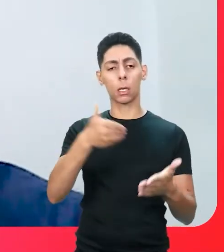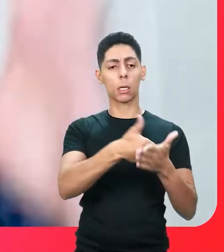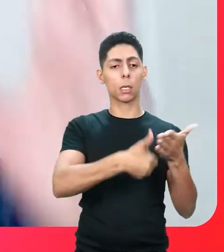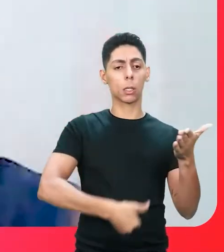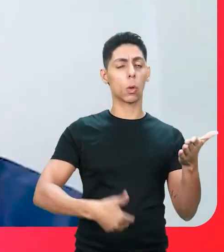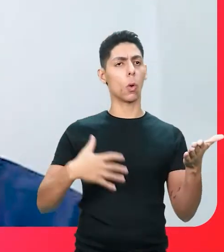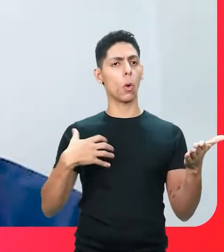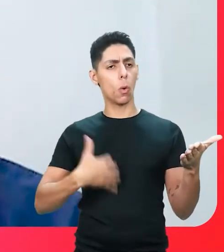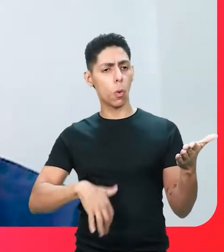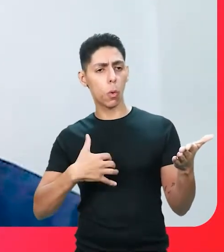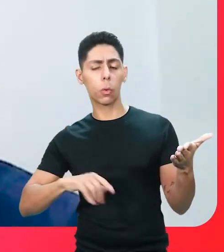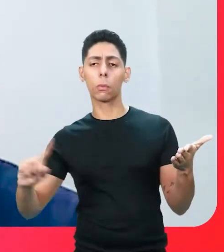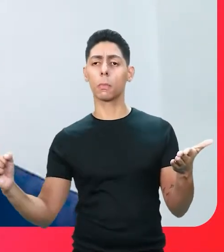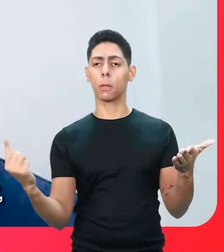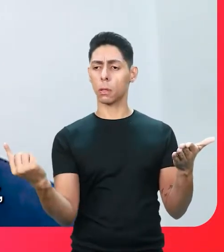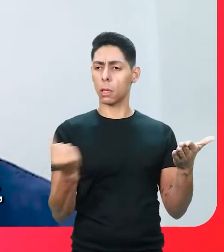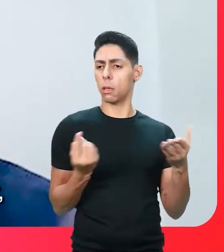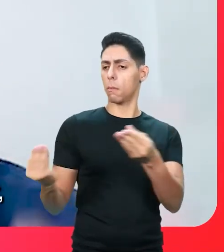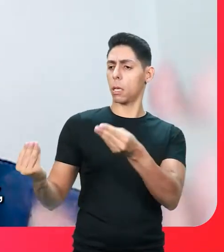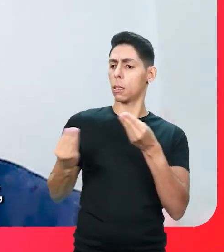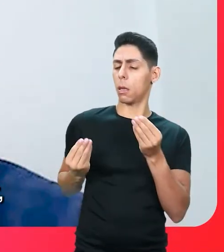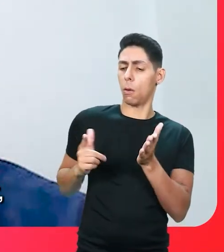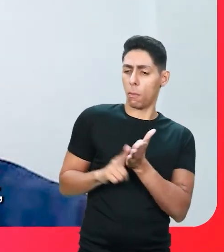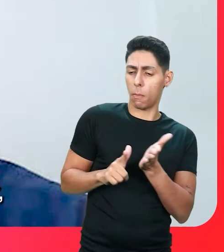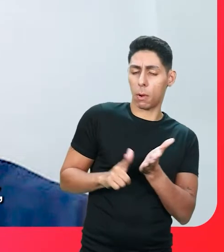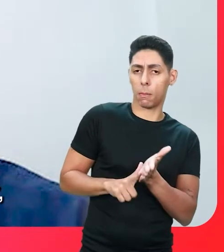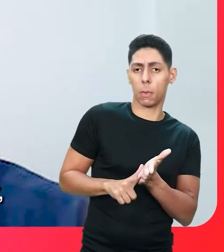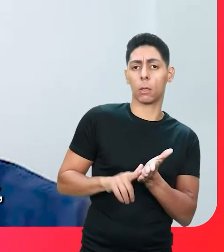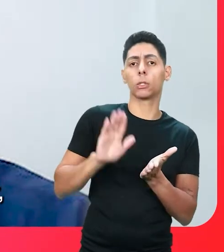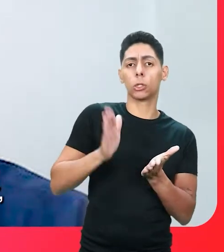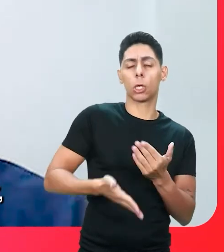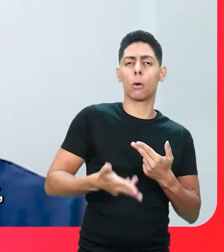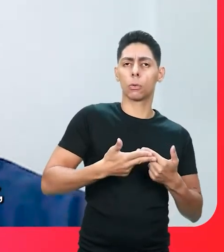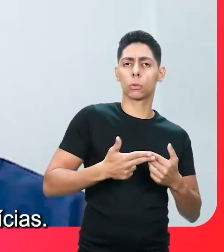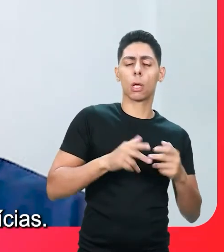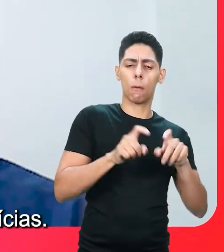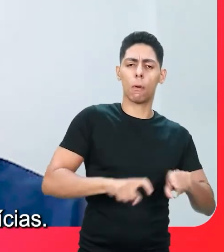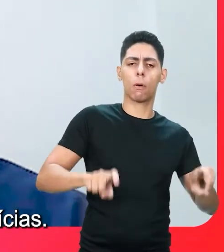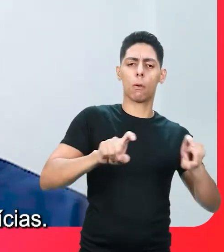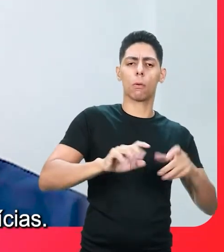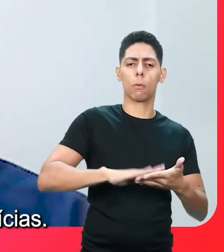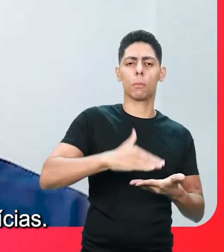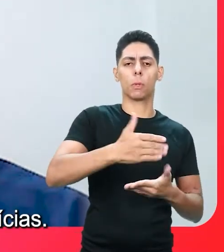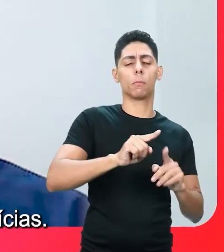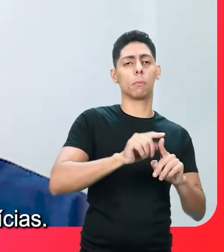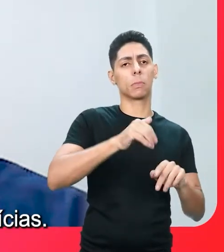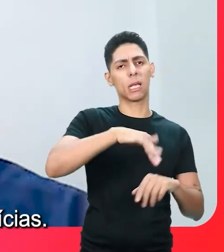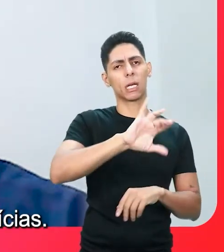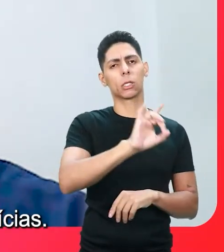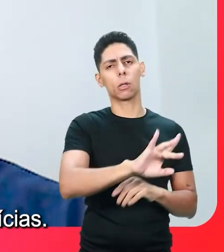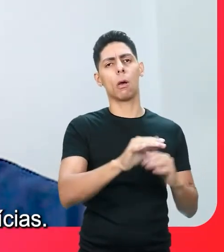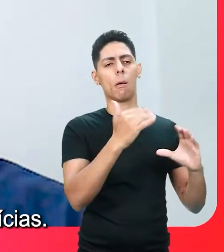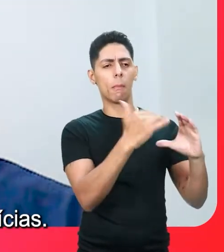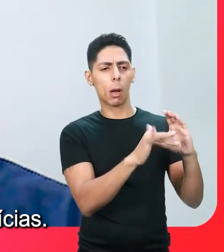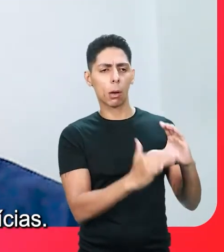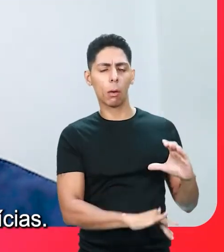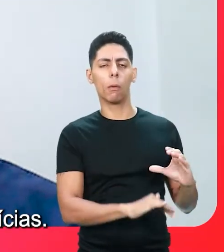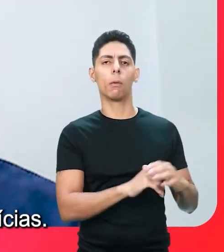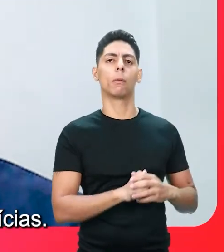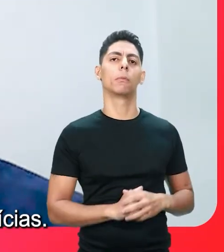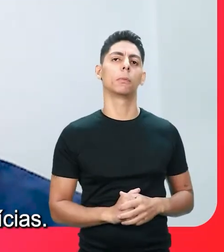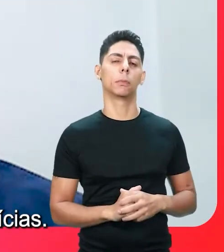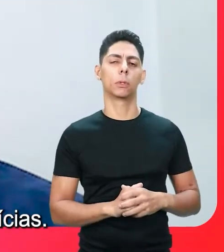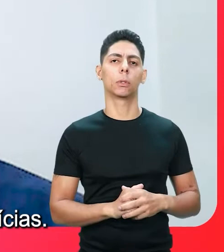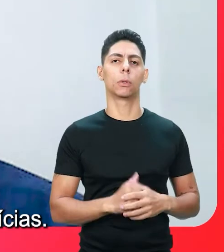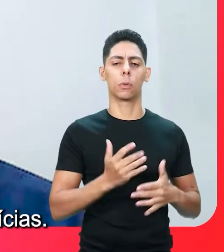esbaforida, entregou o papel na minha mão. Na época, a gente já usava computador, mas o computador era mais para ler e-mails e o chat. Tinha um chat